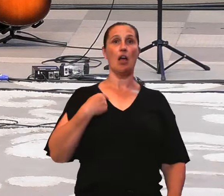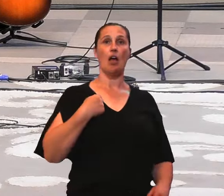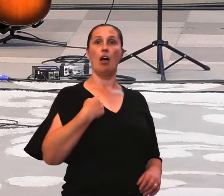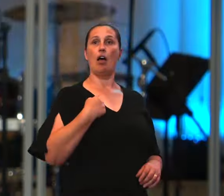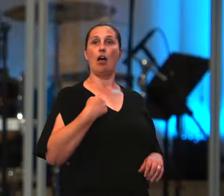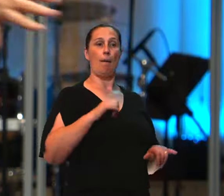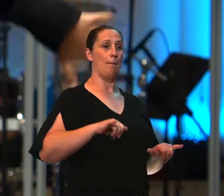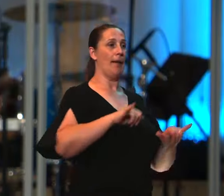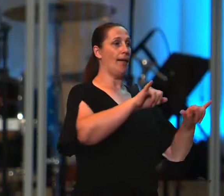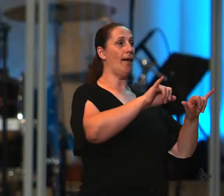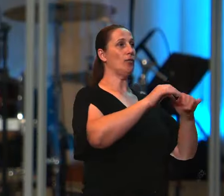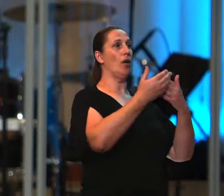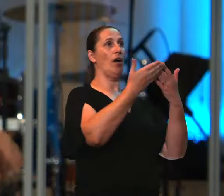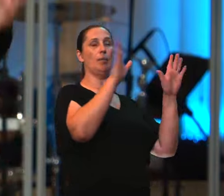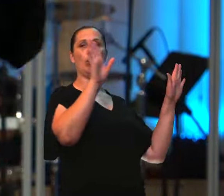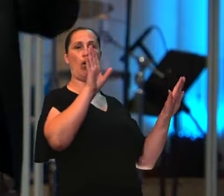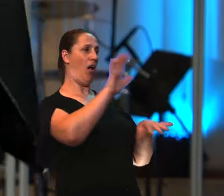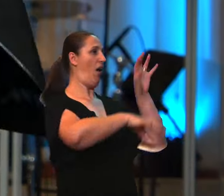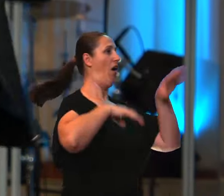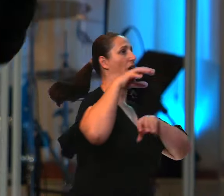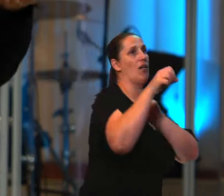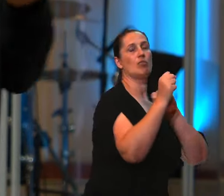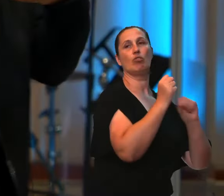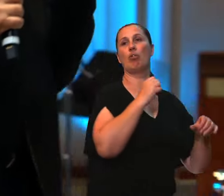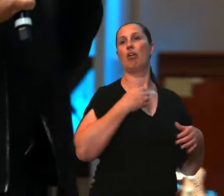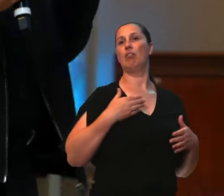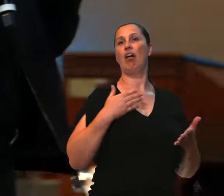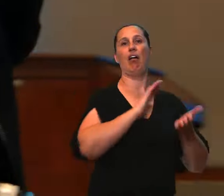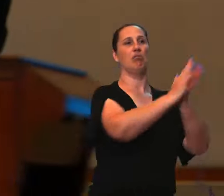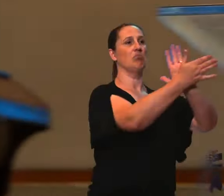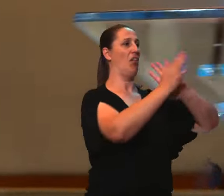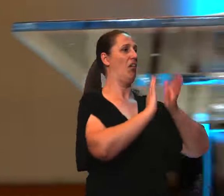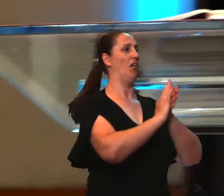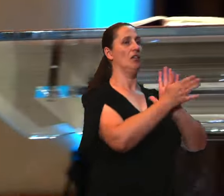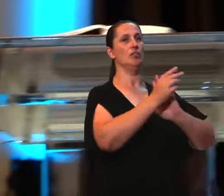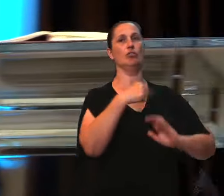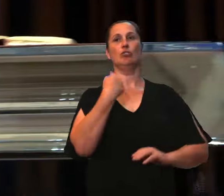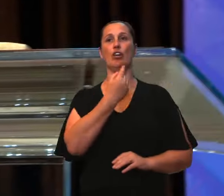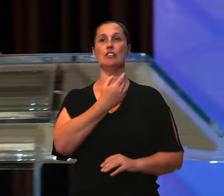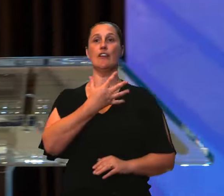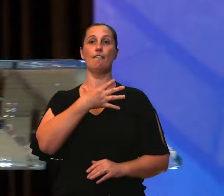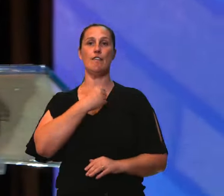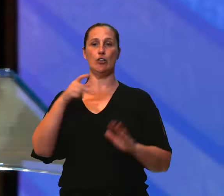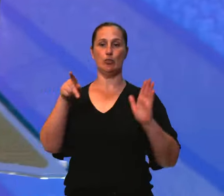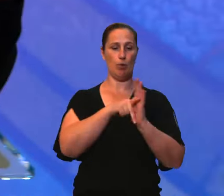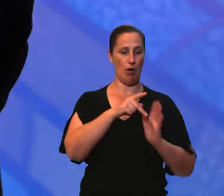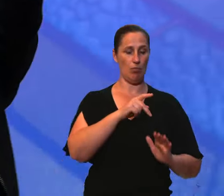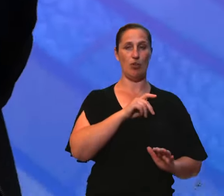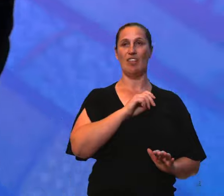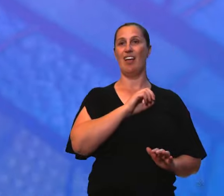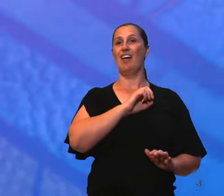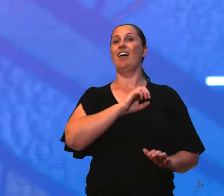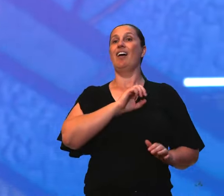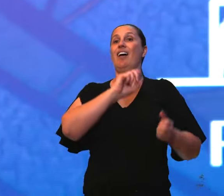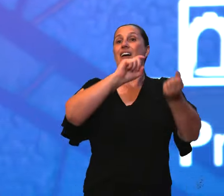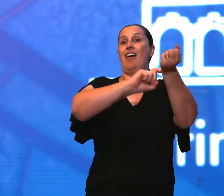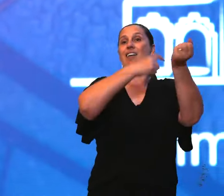mundo avança nadando tirando-os da frente pisando em em cima e passando nós somos filhos da Ira quem não tem